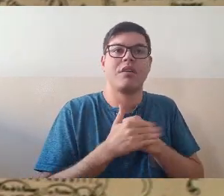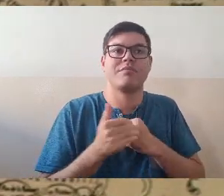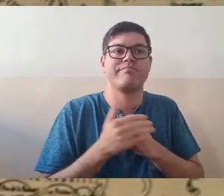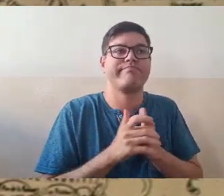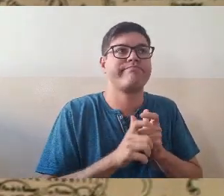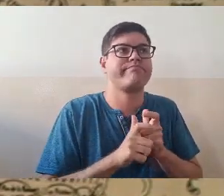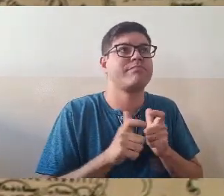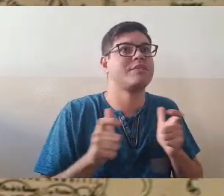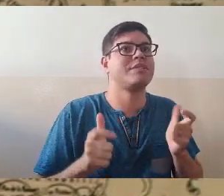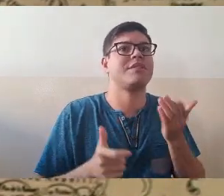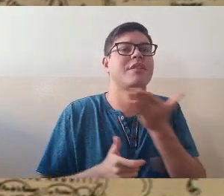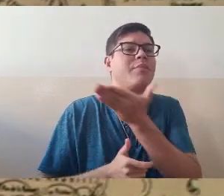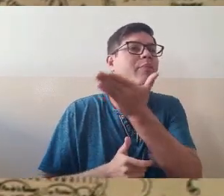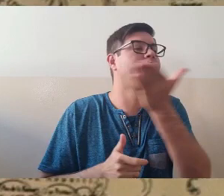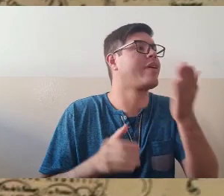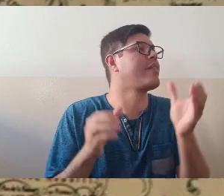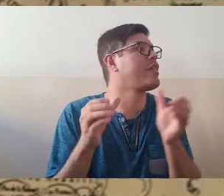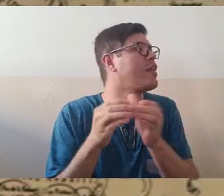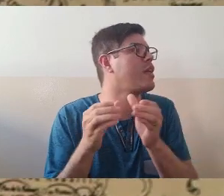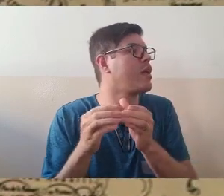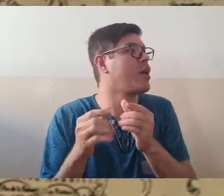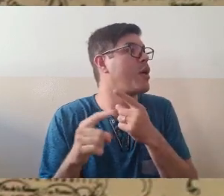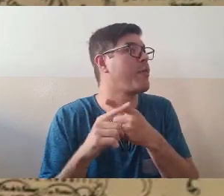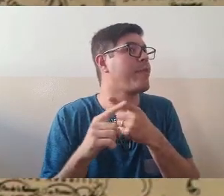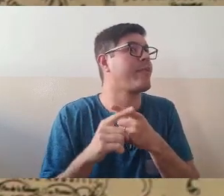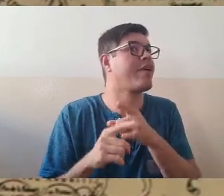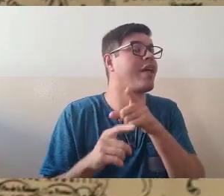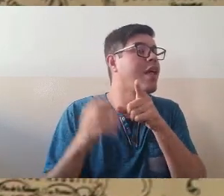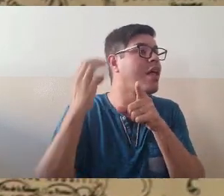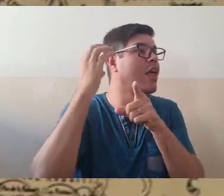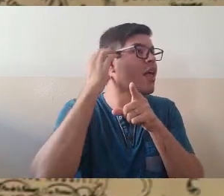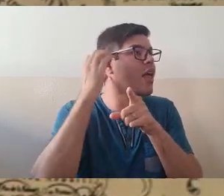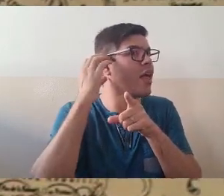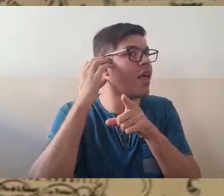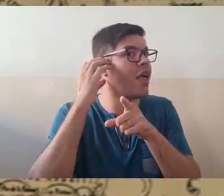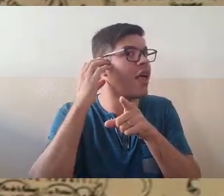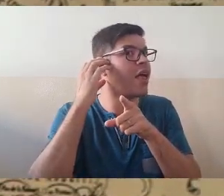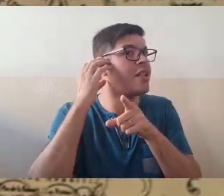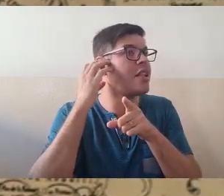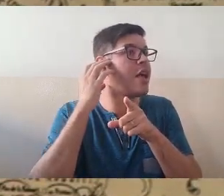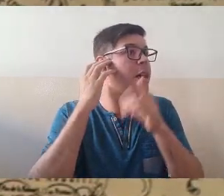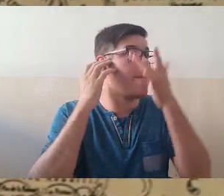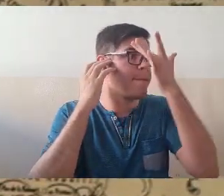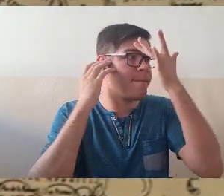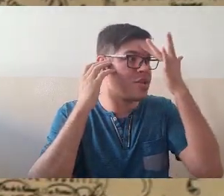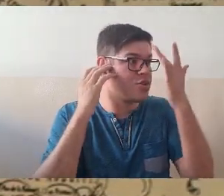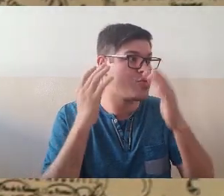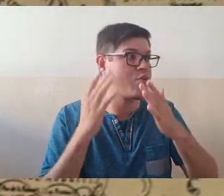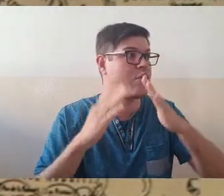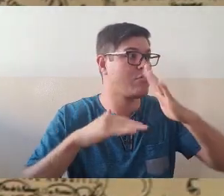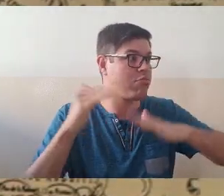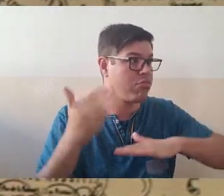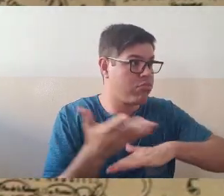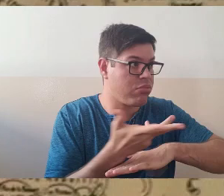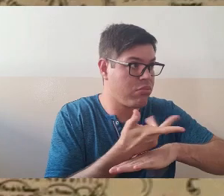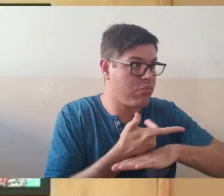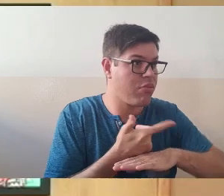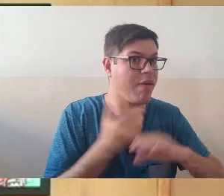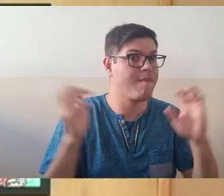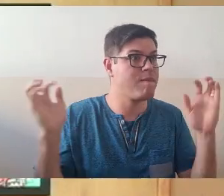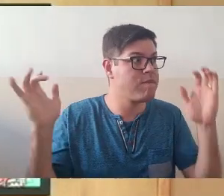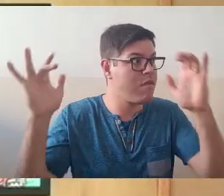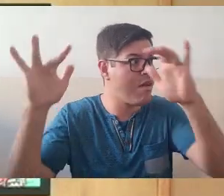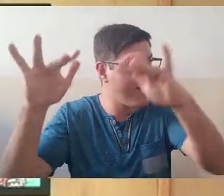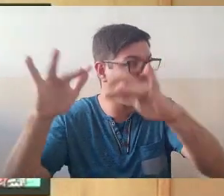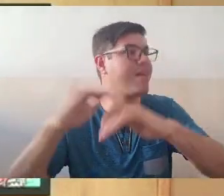instituição, Sim, porque a Rádio Clube é uma reveladora de talentos. sim. né? Muita Sempre gente foi, saiu dali. muita gente foi dali.